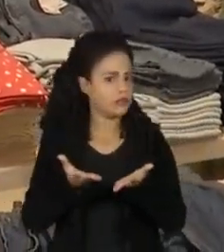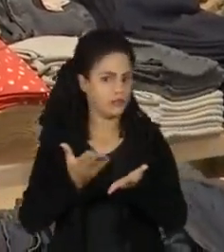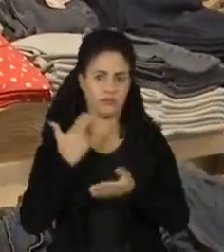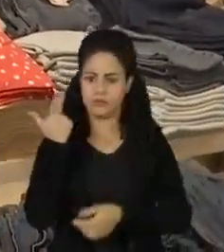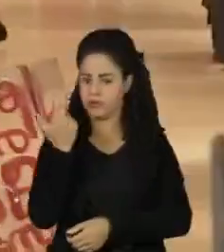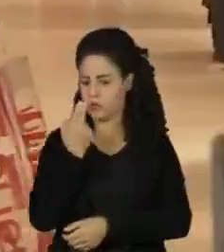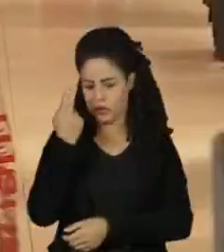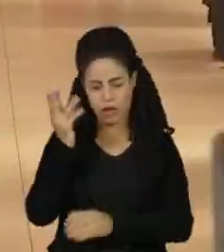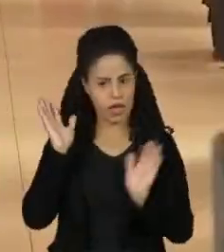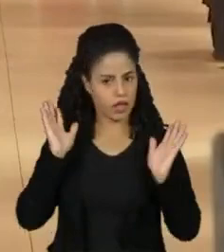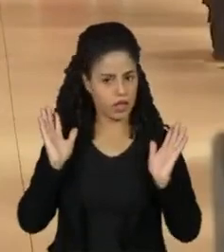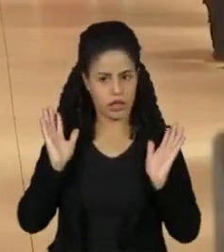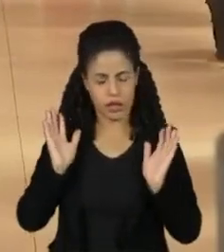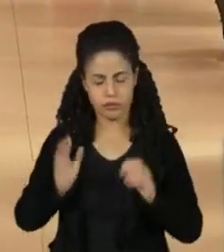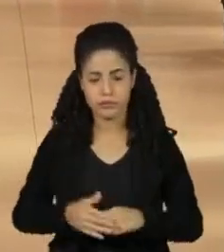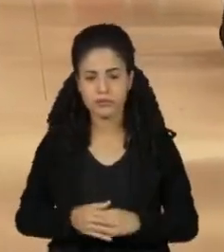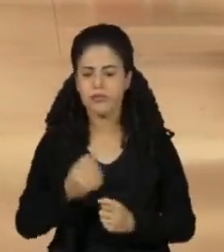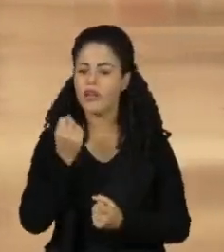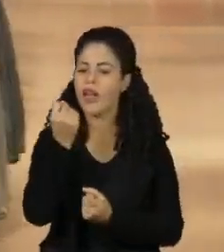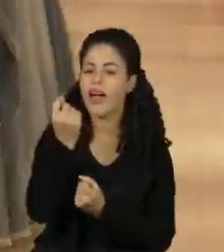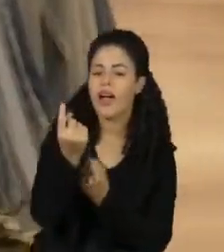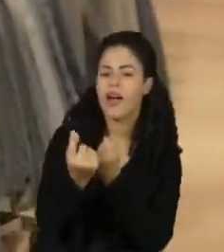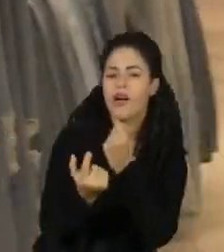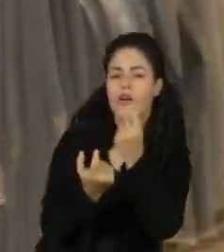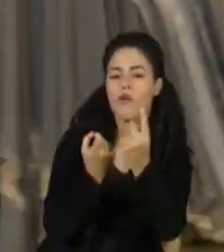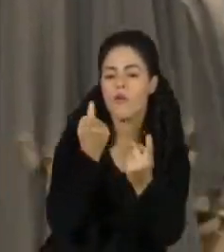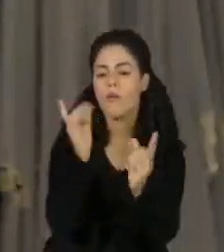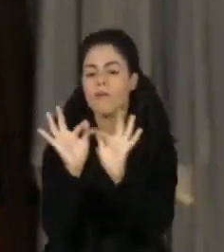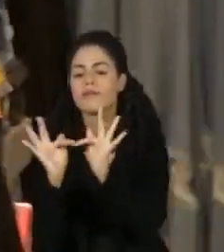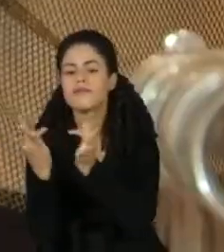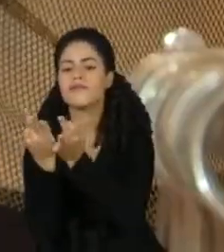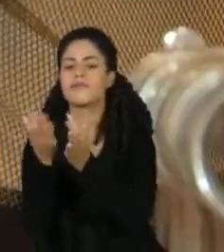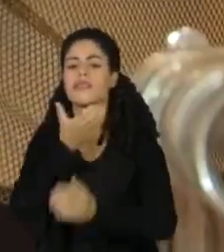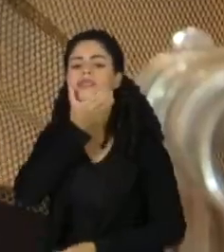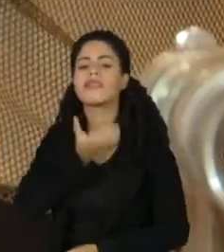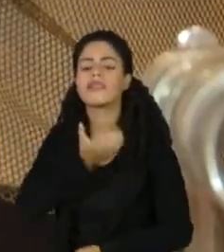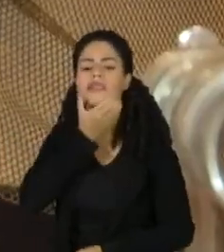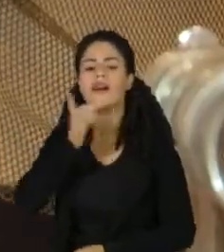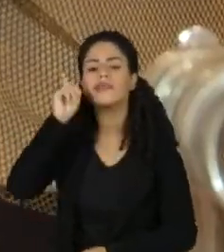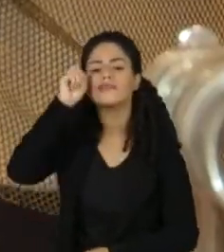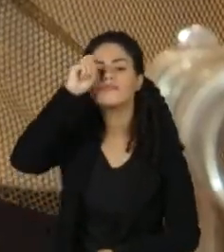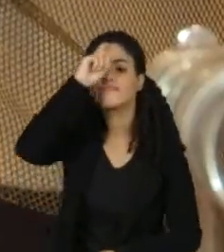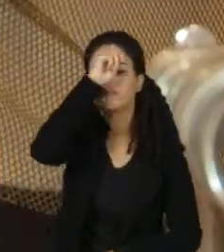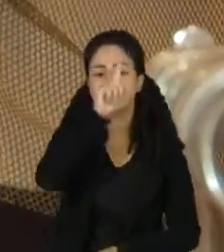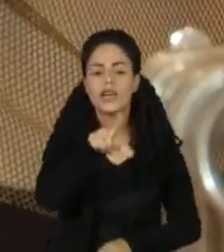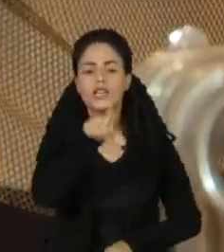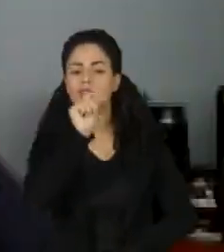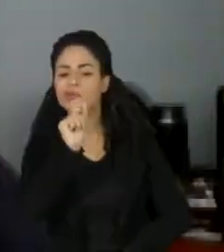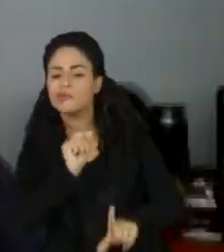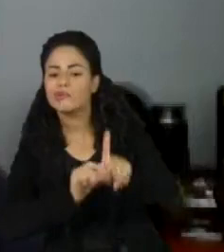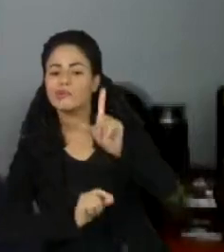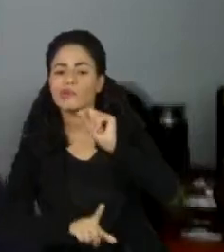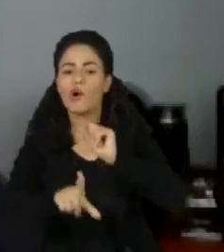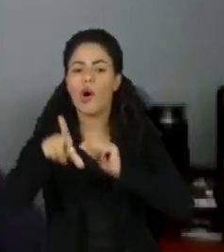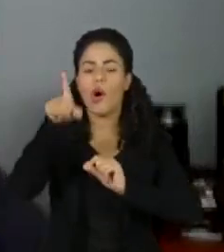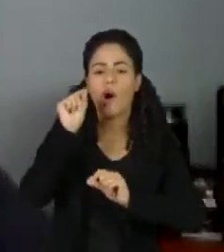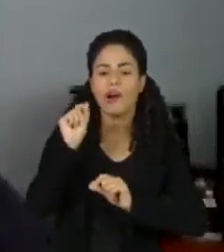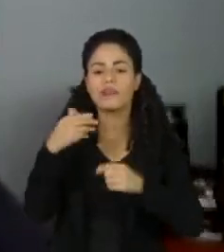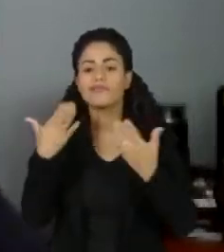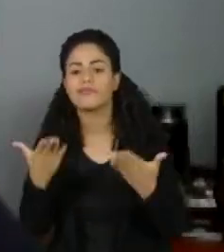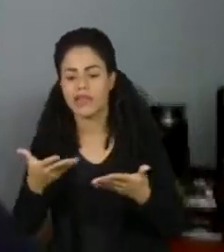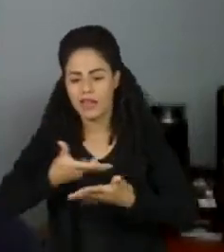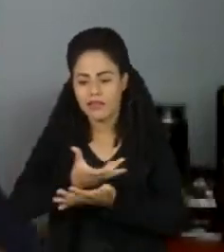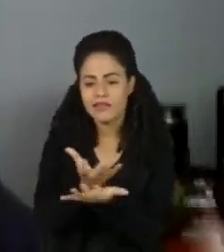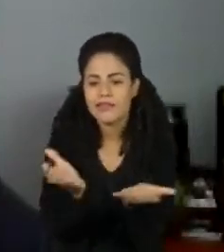vai receber. Para algumas famílias é um Natal bastante difícil, porque tem que fazer escolhas, né? É a cesta, é a ceia de